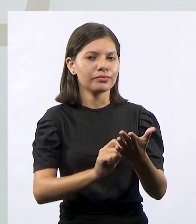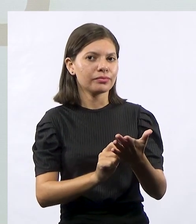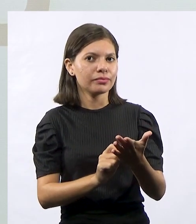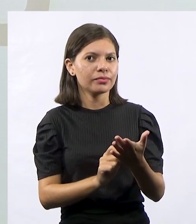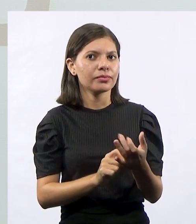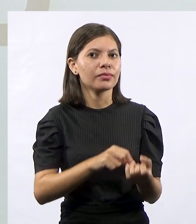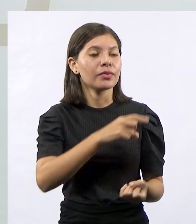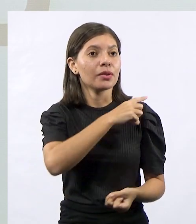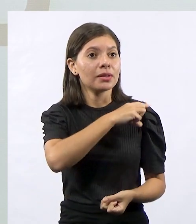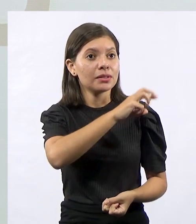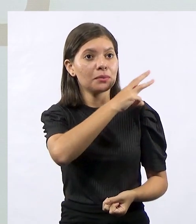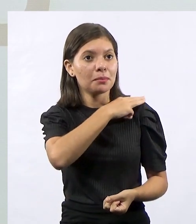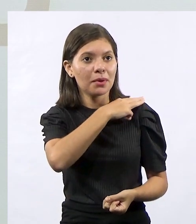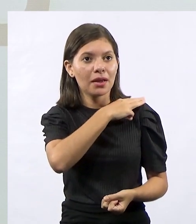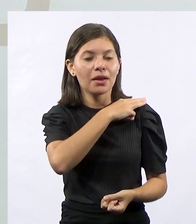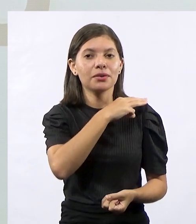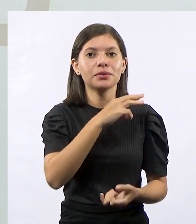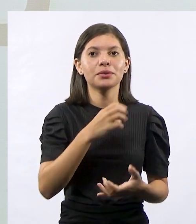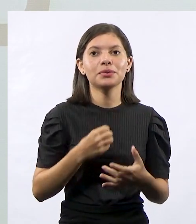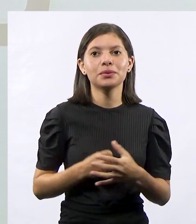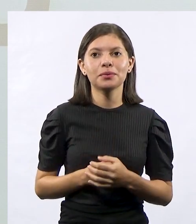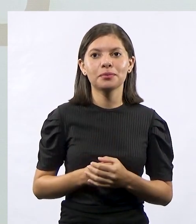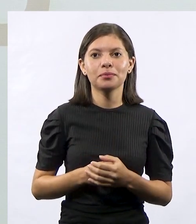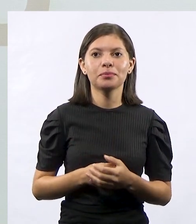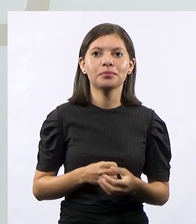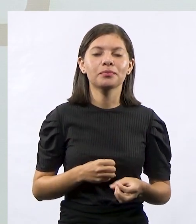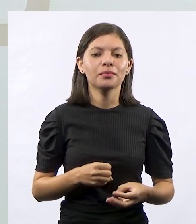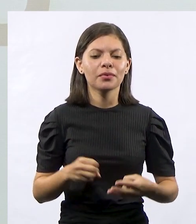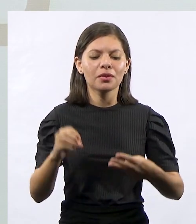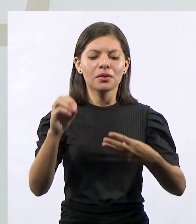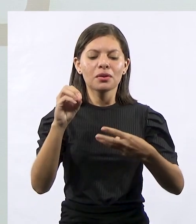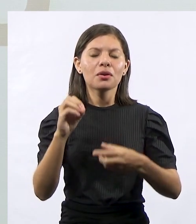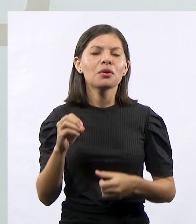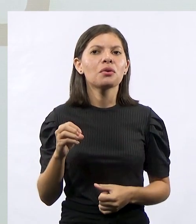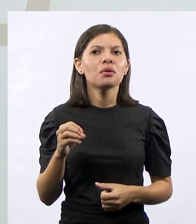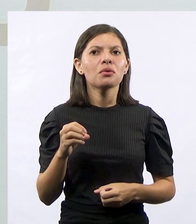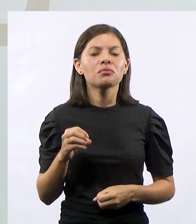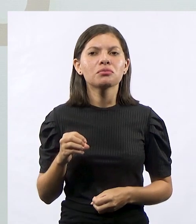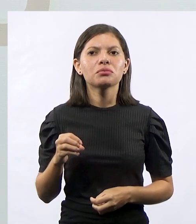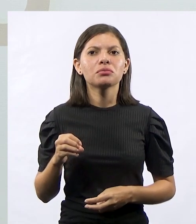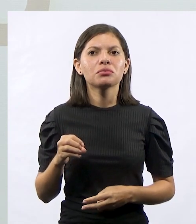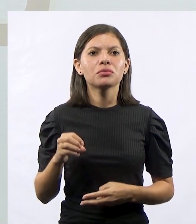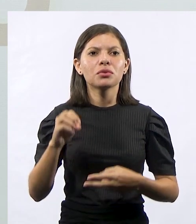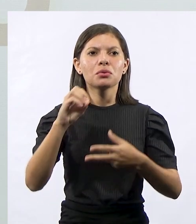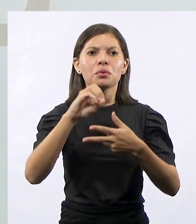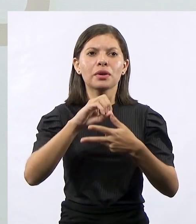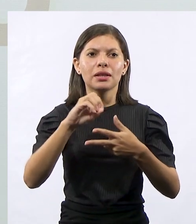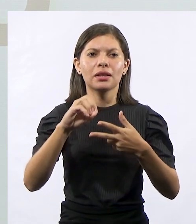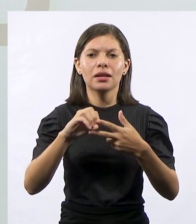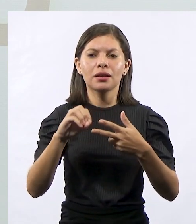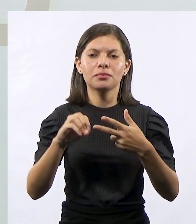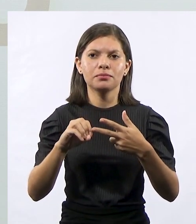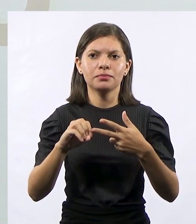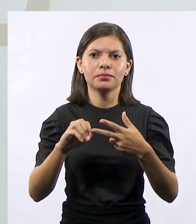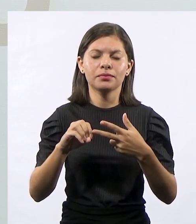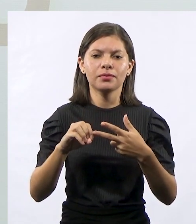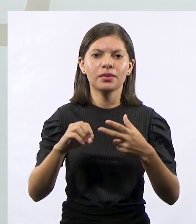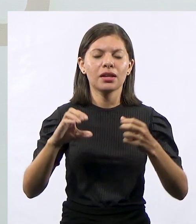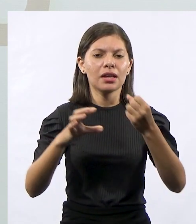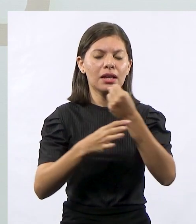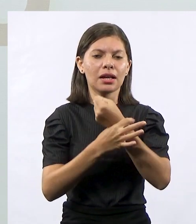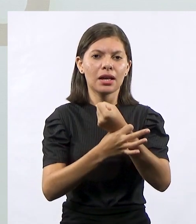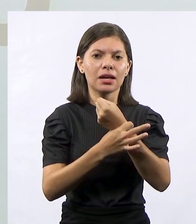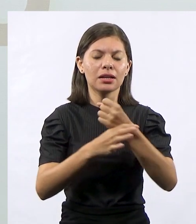no 9º ano, no ensino médio, quando se faz o Enem. O Enem não é só para ingressar na faculdade, mas também